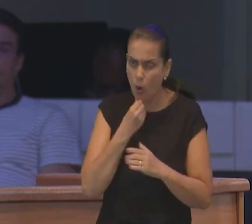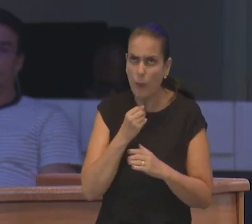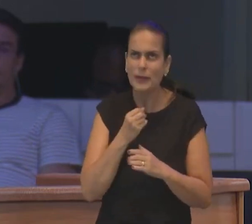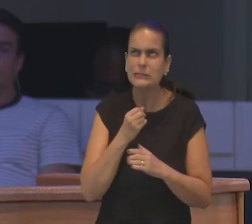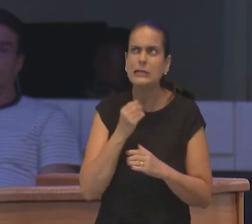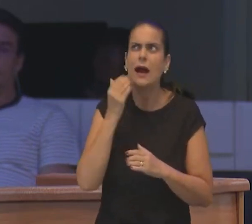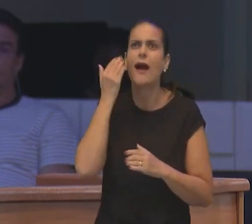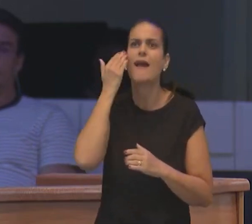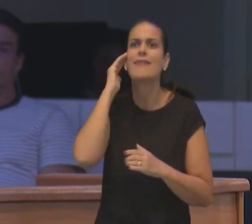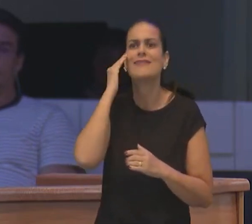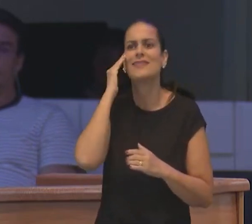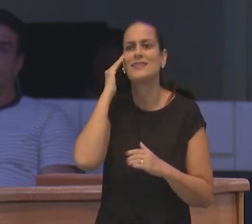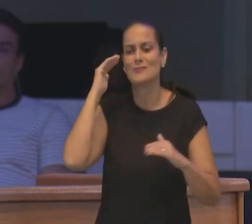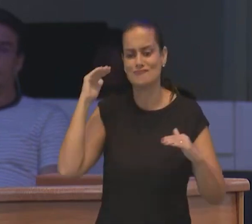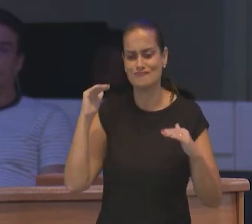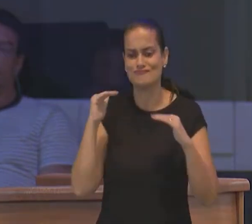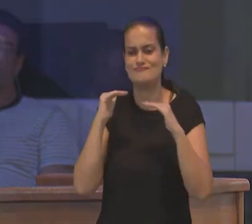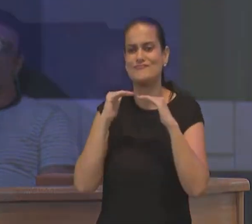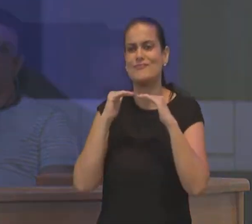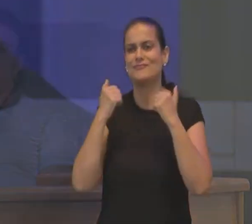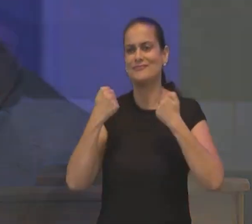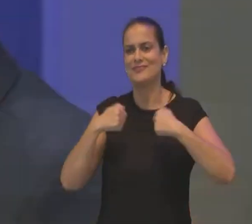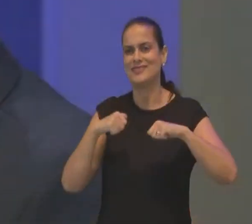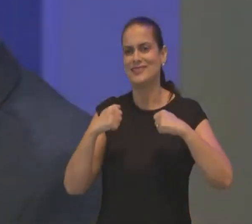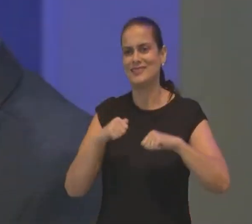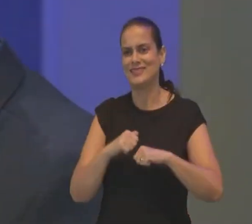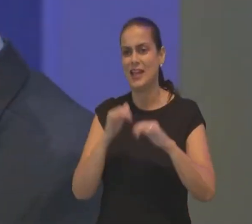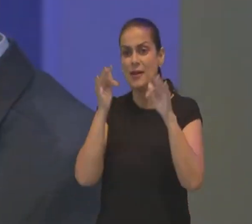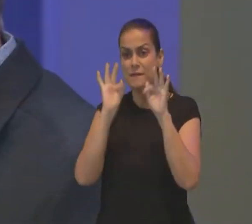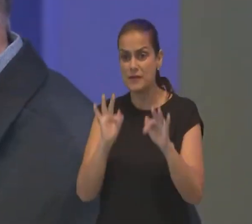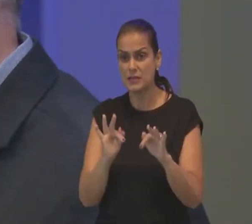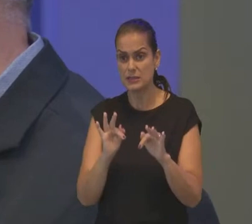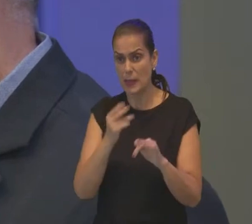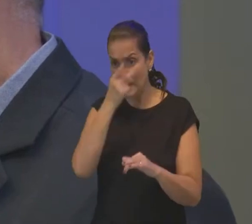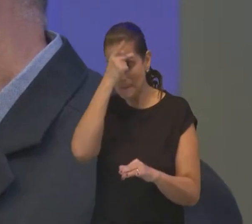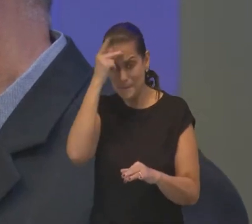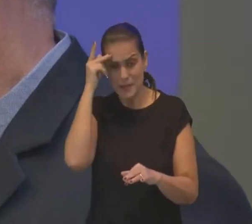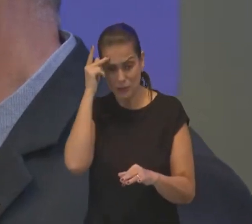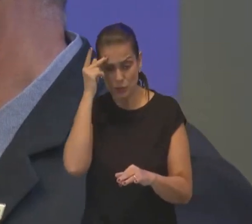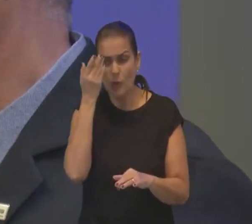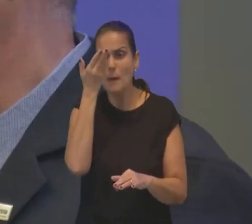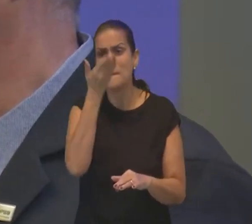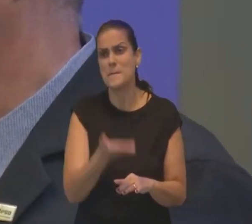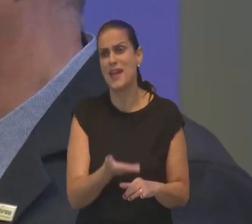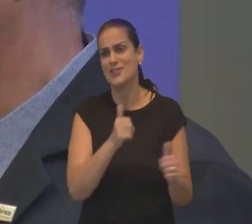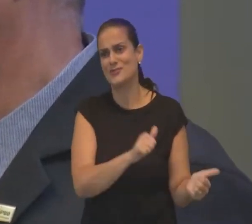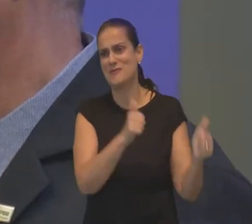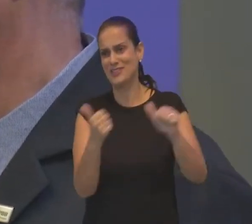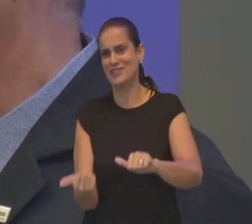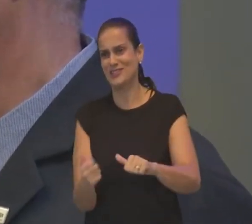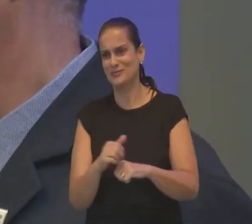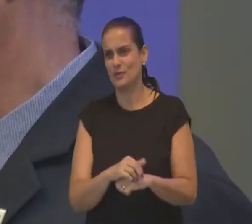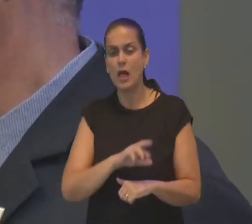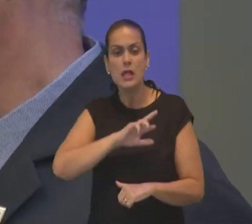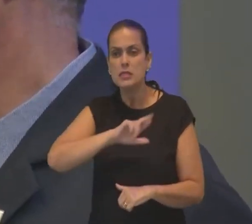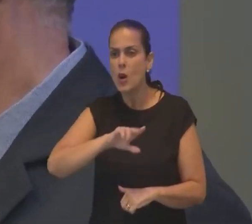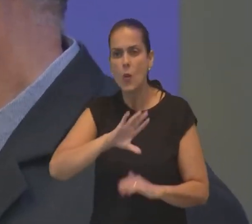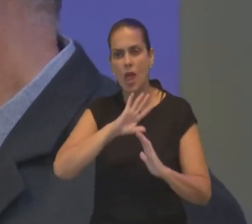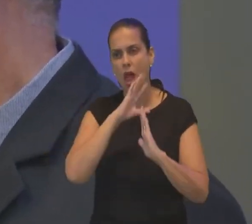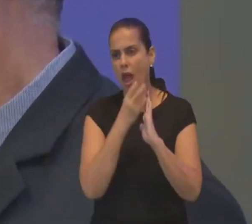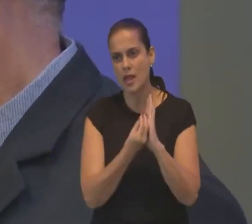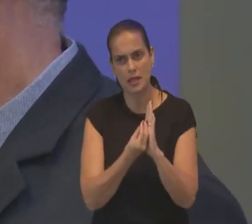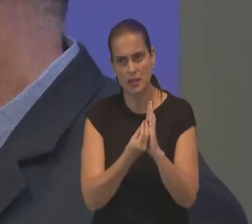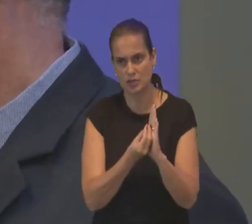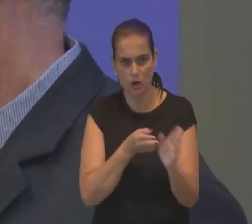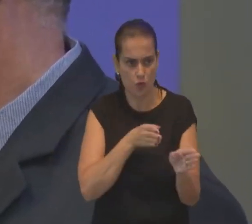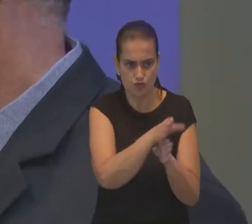E muito feliz, o próprio preso é que faz o pedido de batismo. Não é a igreja que